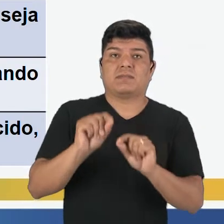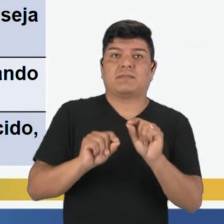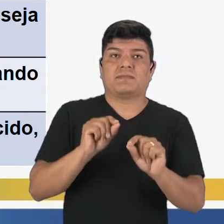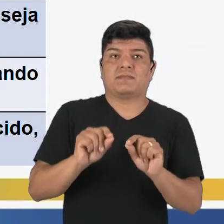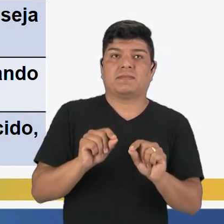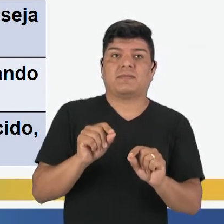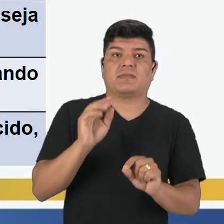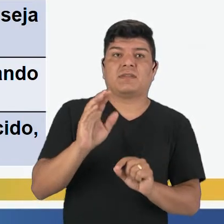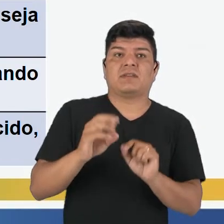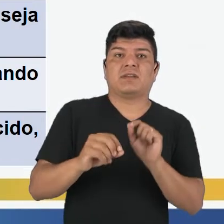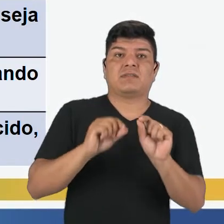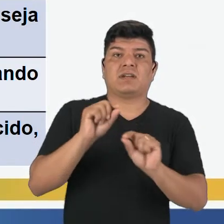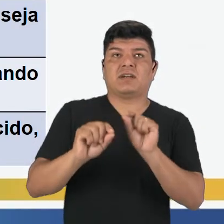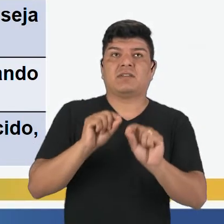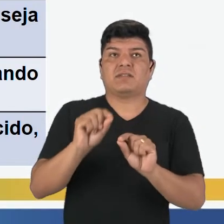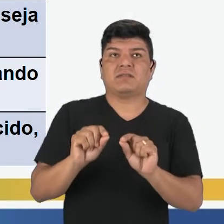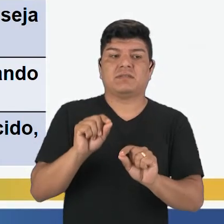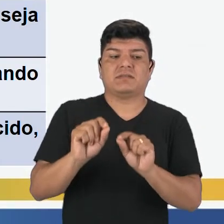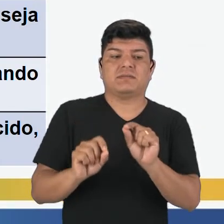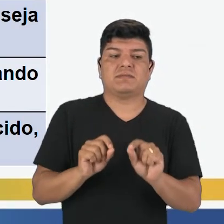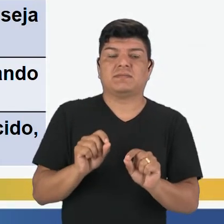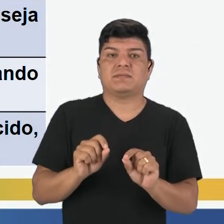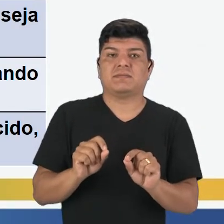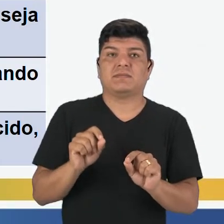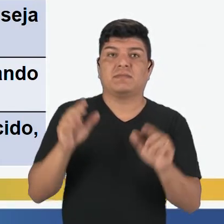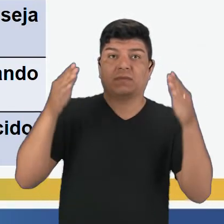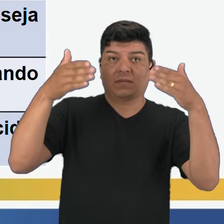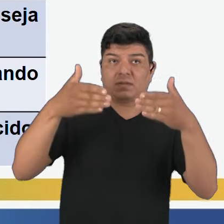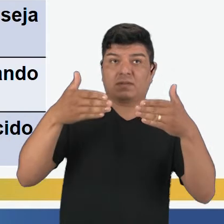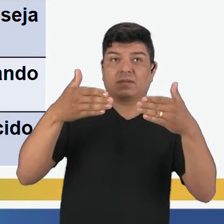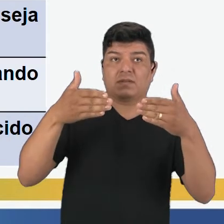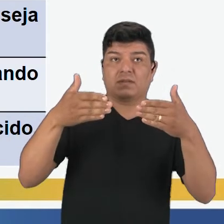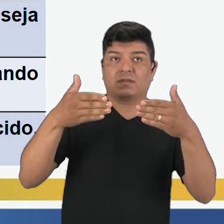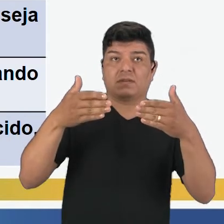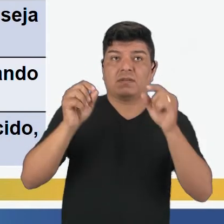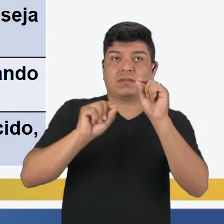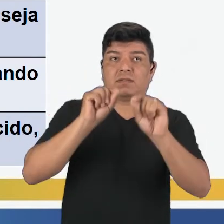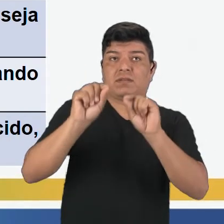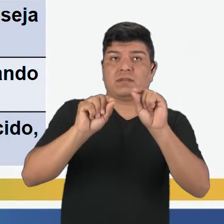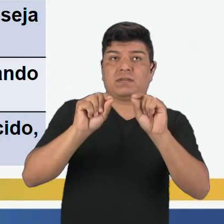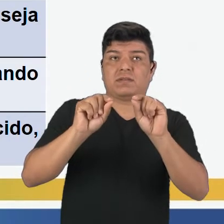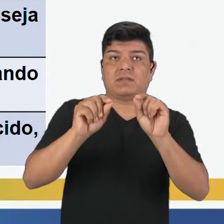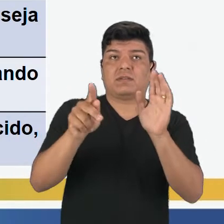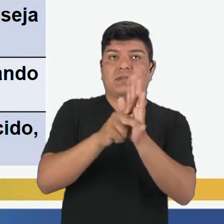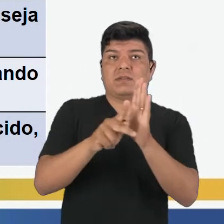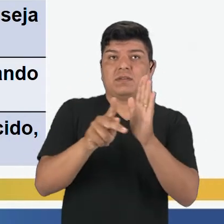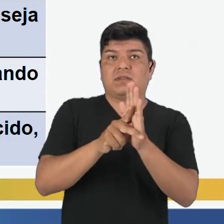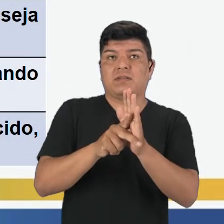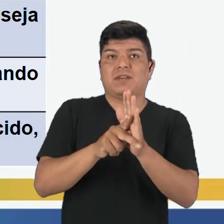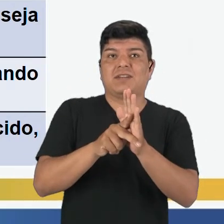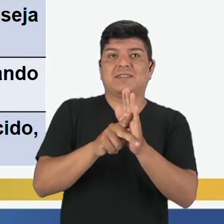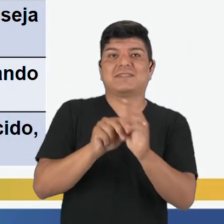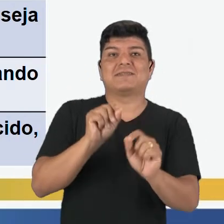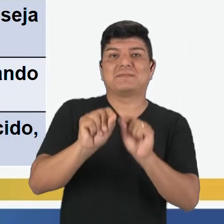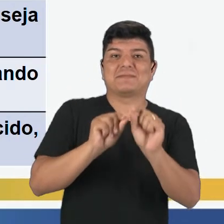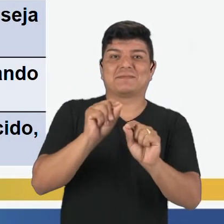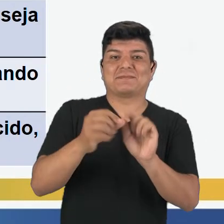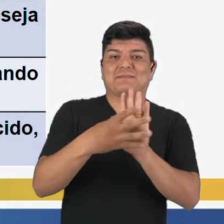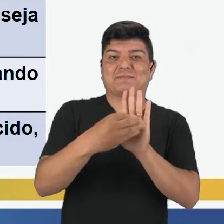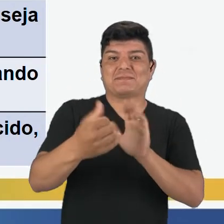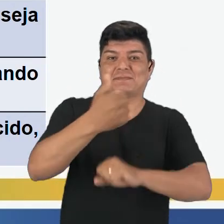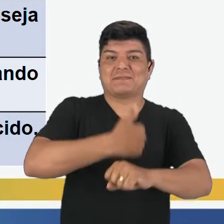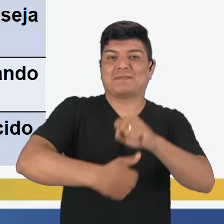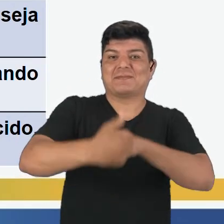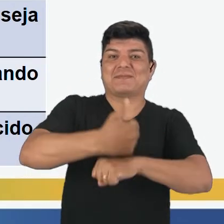orgulho, aprovação para si mesmo. Concentre-se na sua vocação, cumpra o seu papel. Esses líderes de destaque aí que a